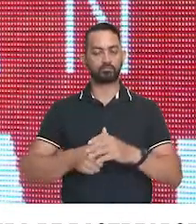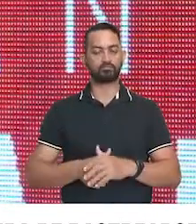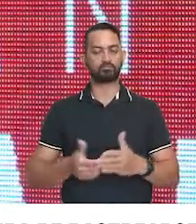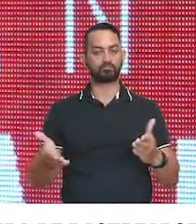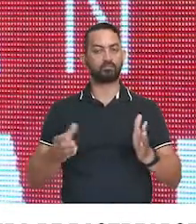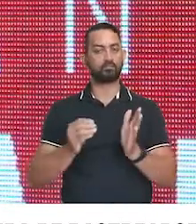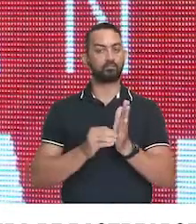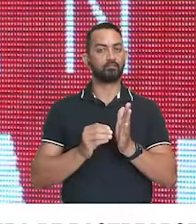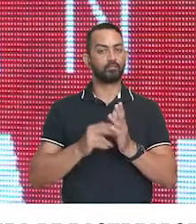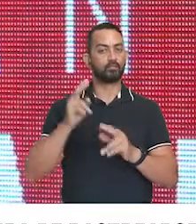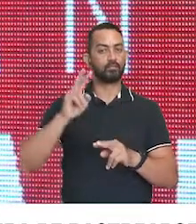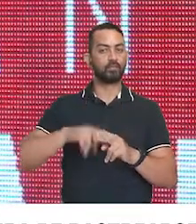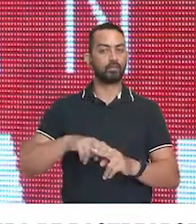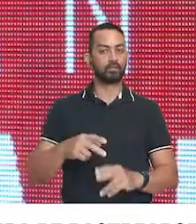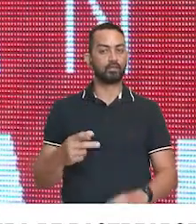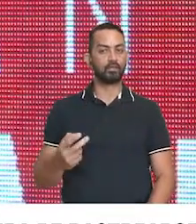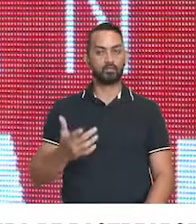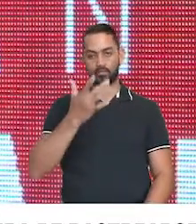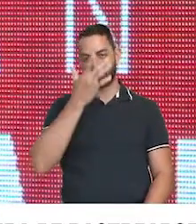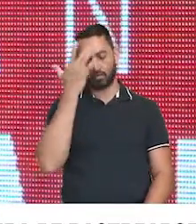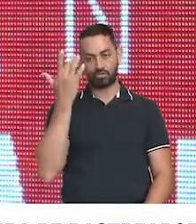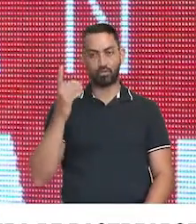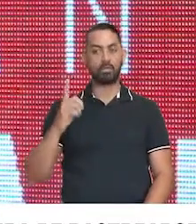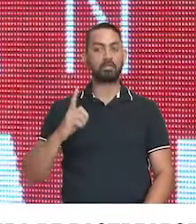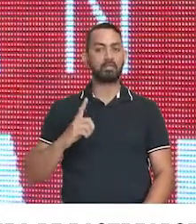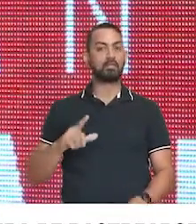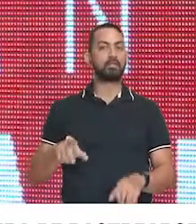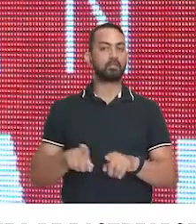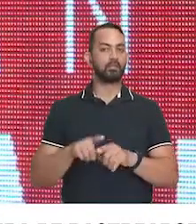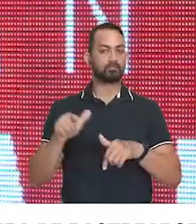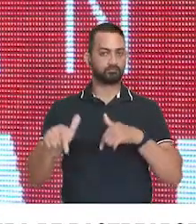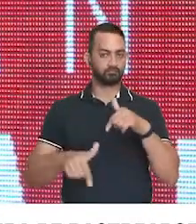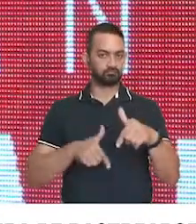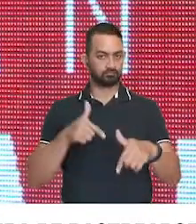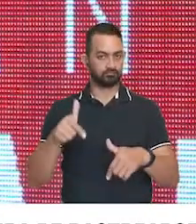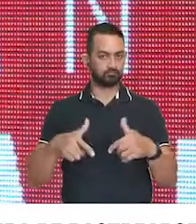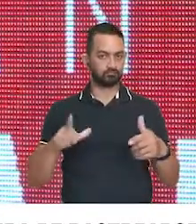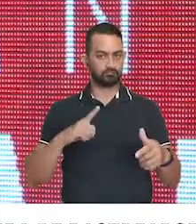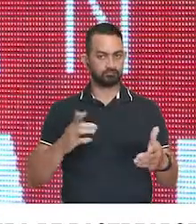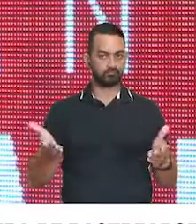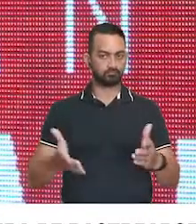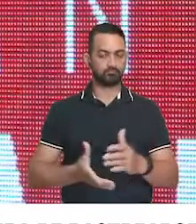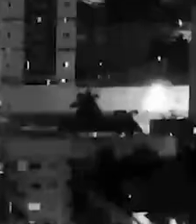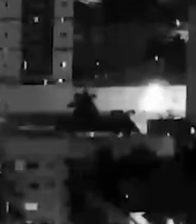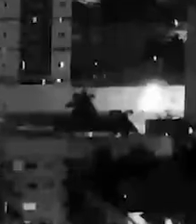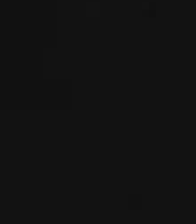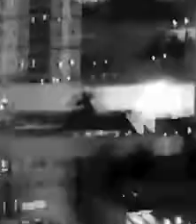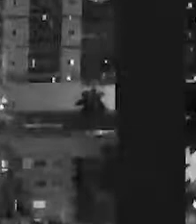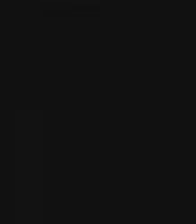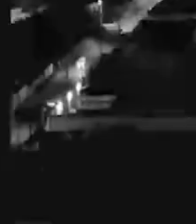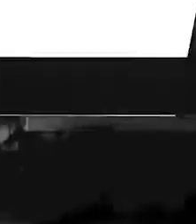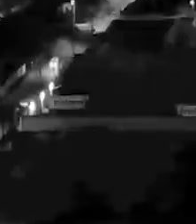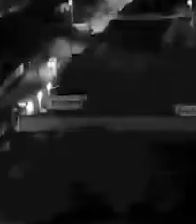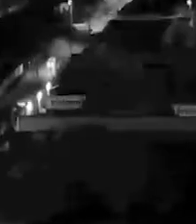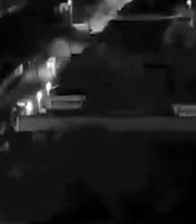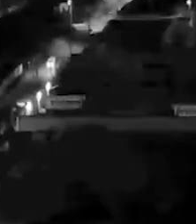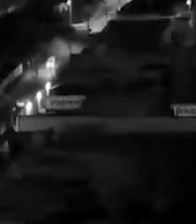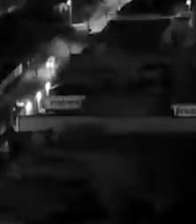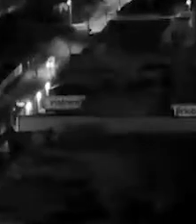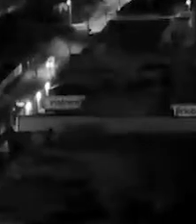do veículo Agora falta prender os criminosos que é traz também que o trabalho da polícia segue nesse momento